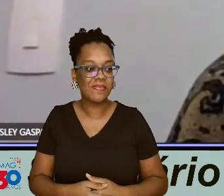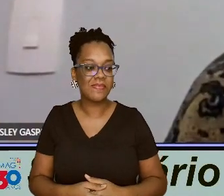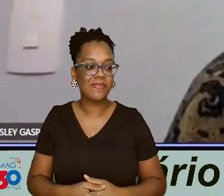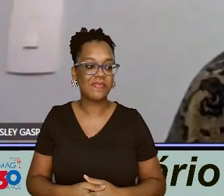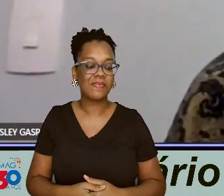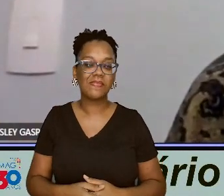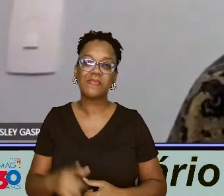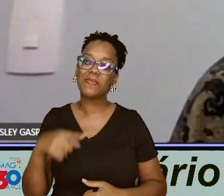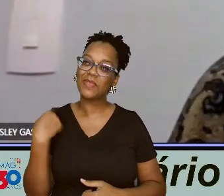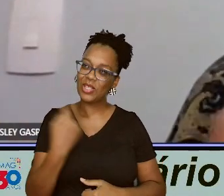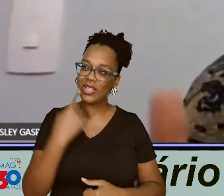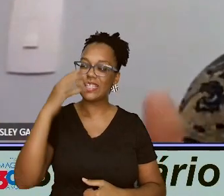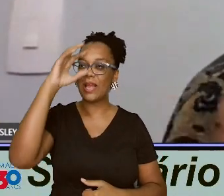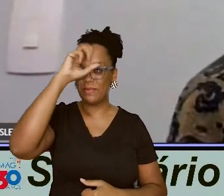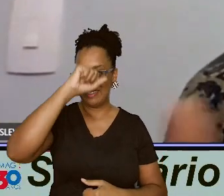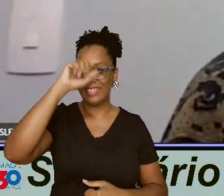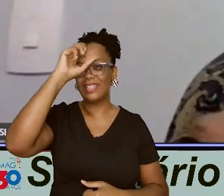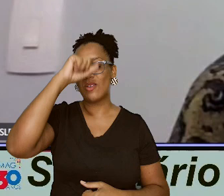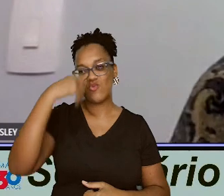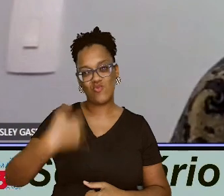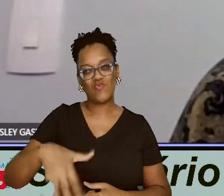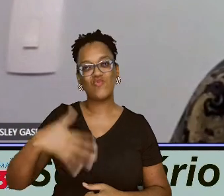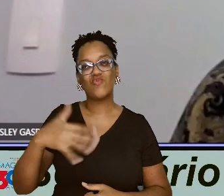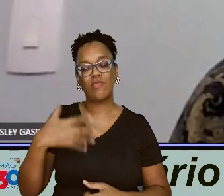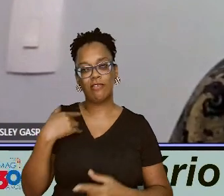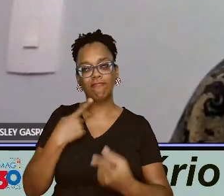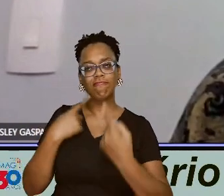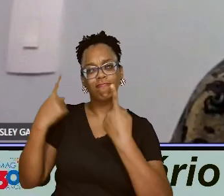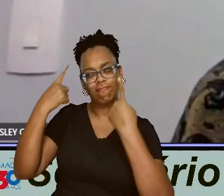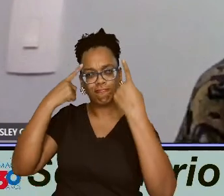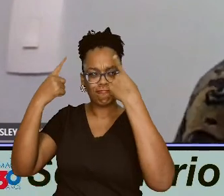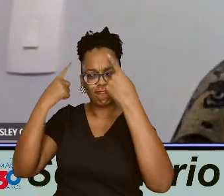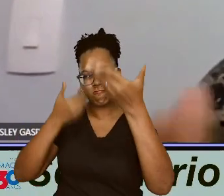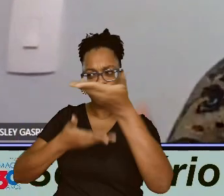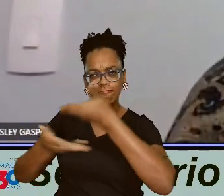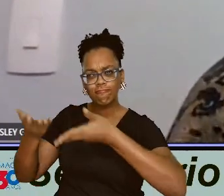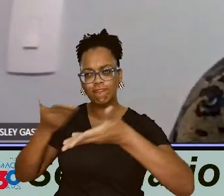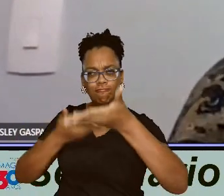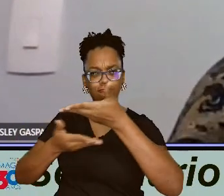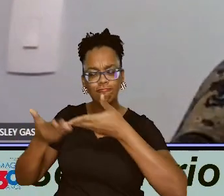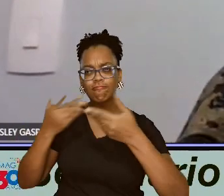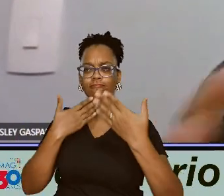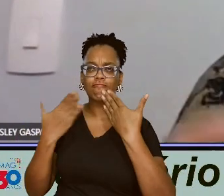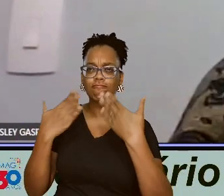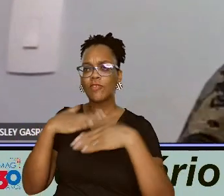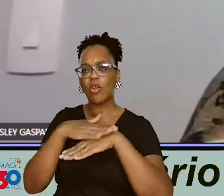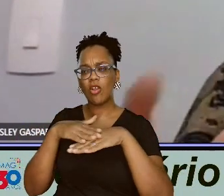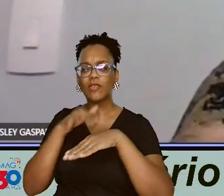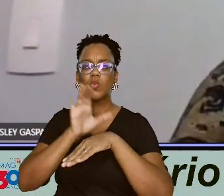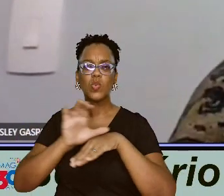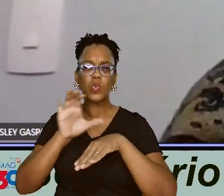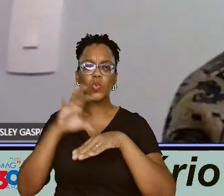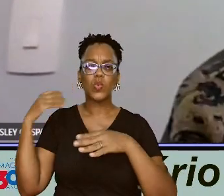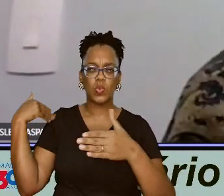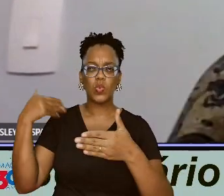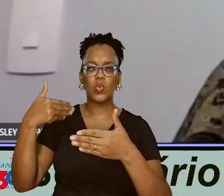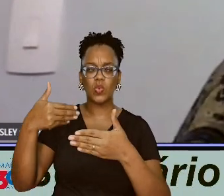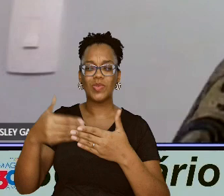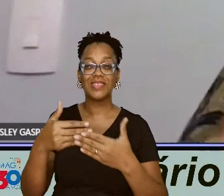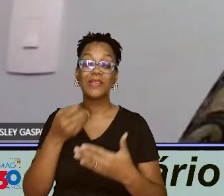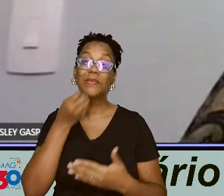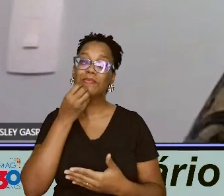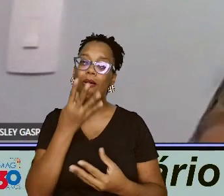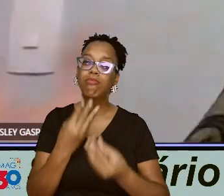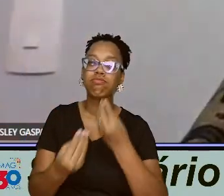E a gente aprendeu muito. Eu trocando ideia com os colegas, né, durante os cursos, porque era gostoso o